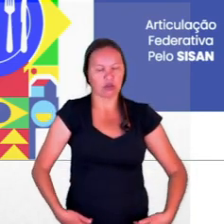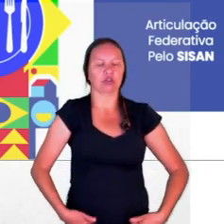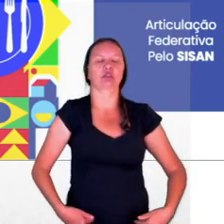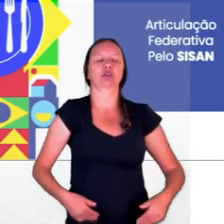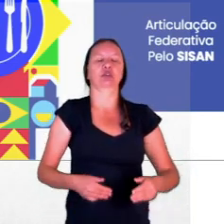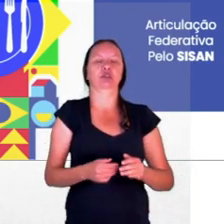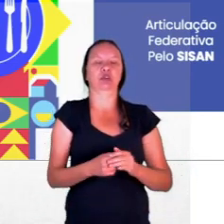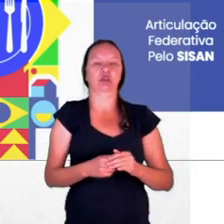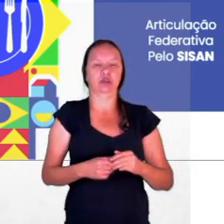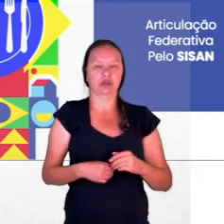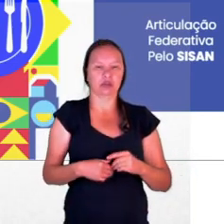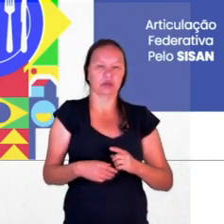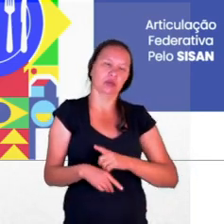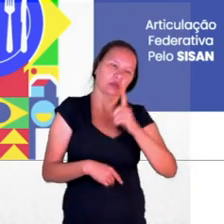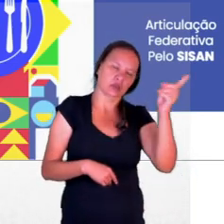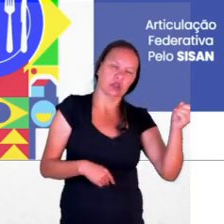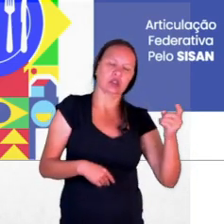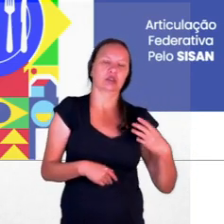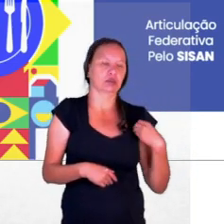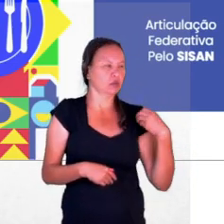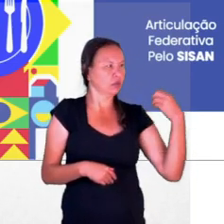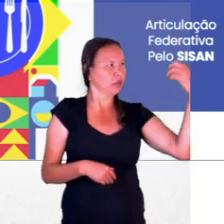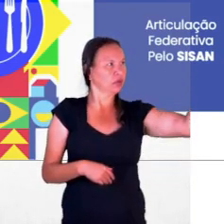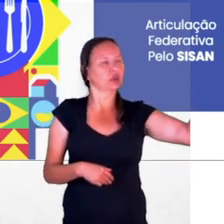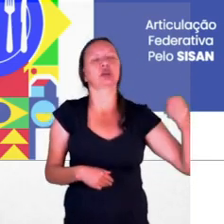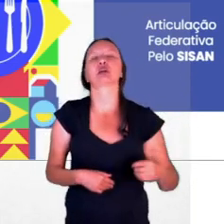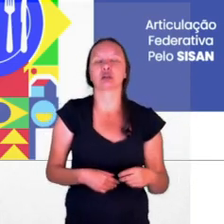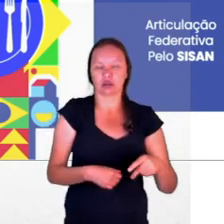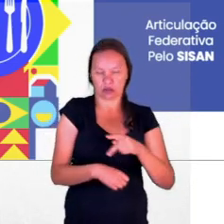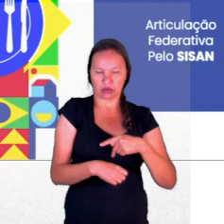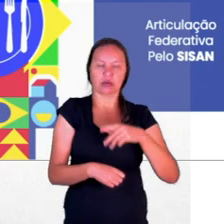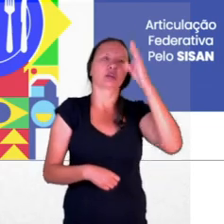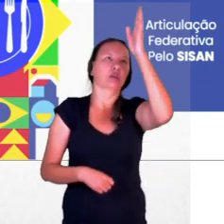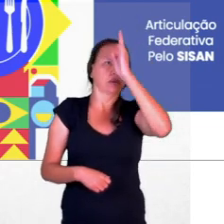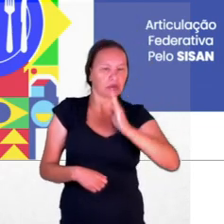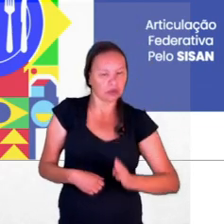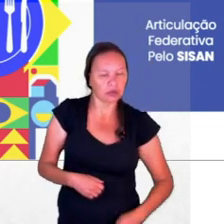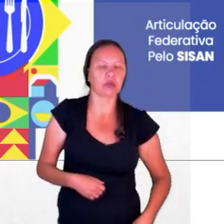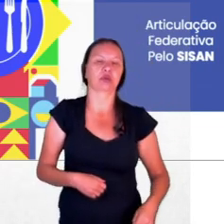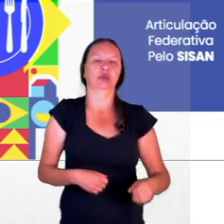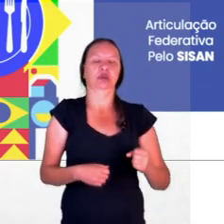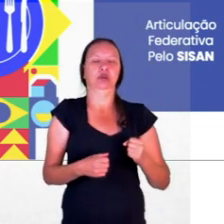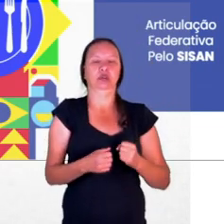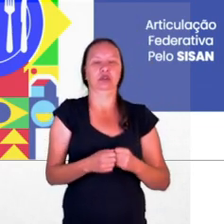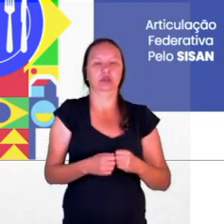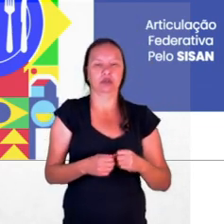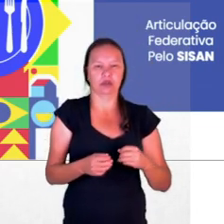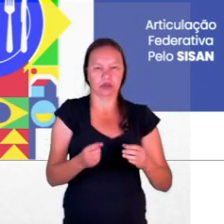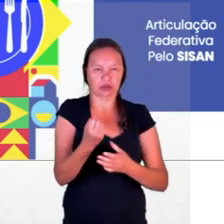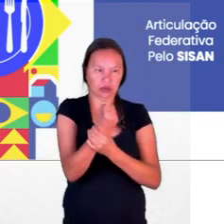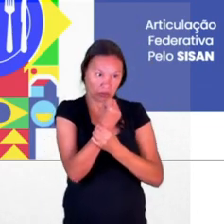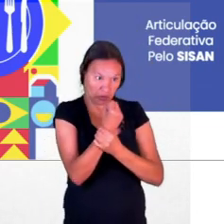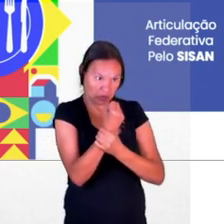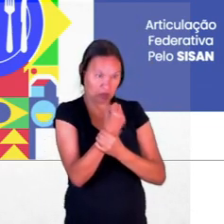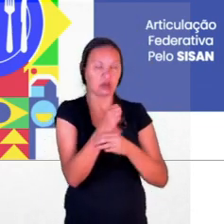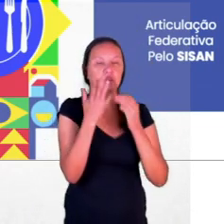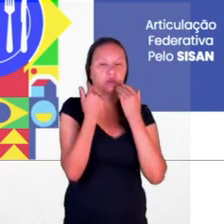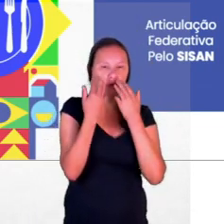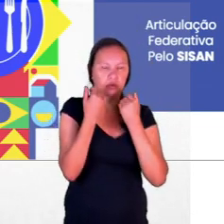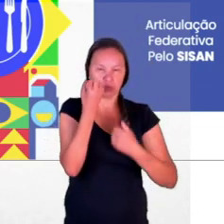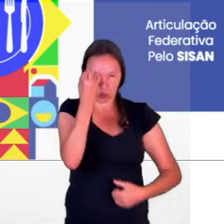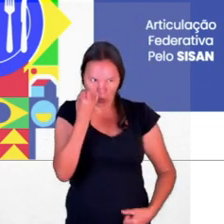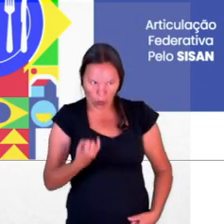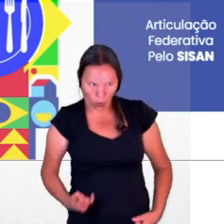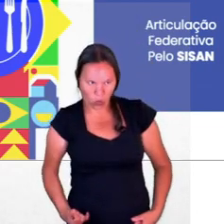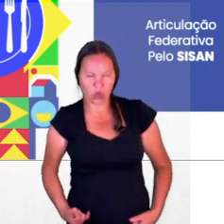Brasil para mobilizar a Adesão e priorizando as cidades estados com maior prevalência em segurança alimentar e nutricional